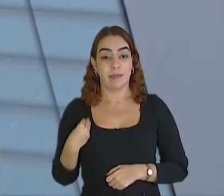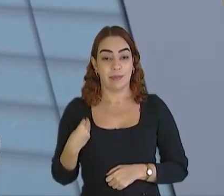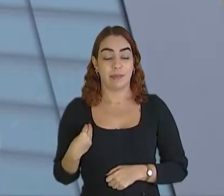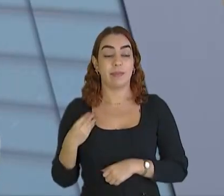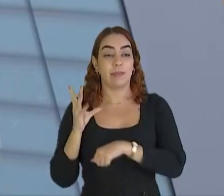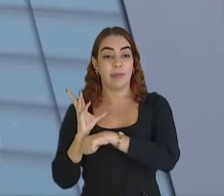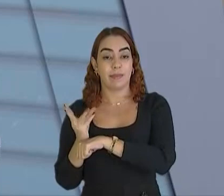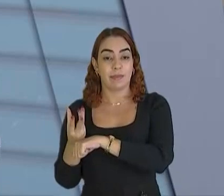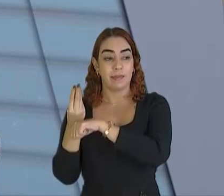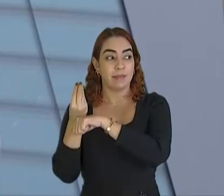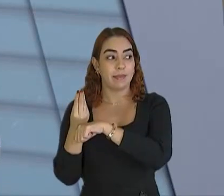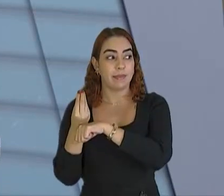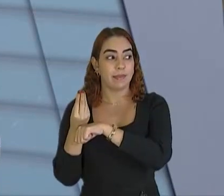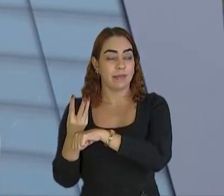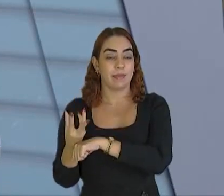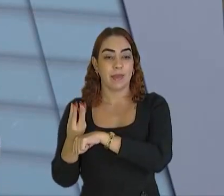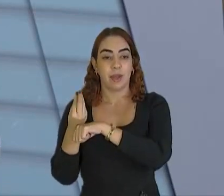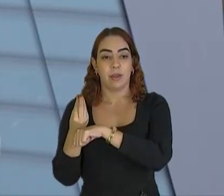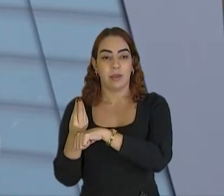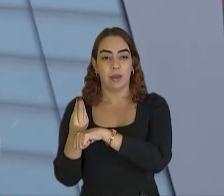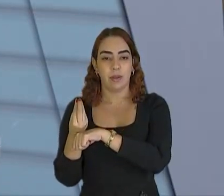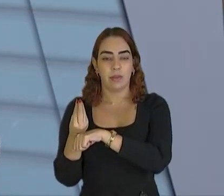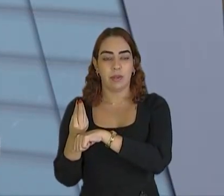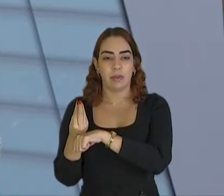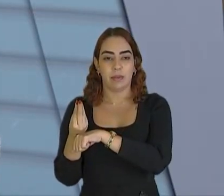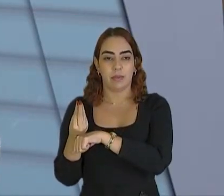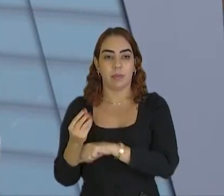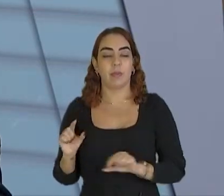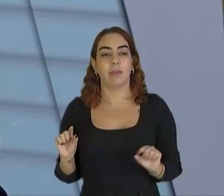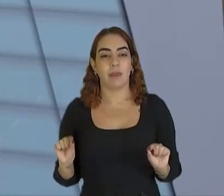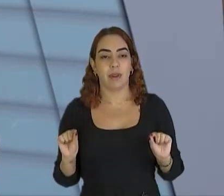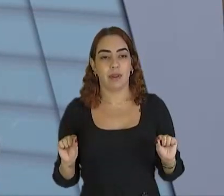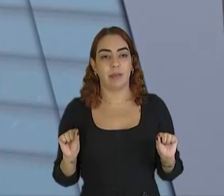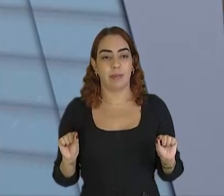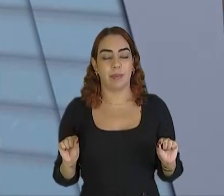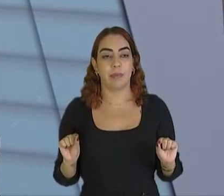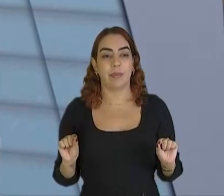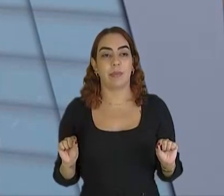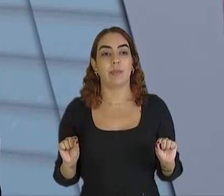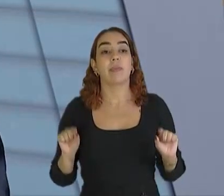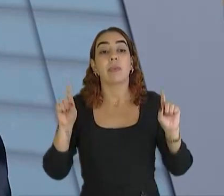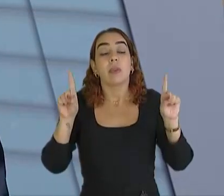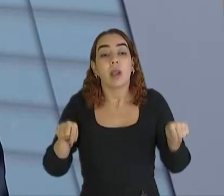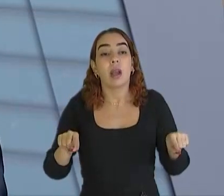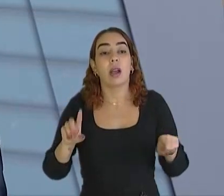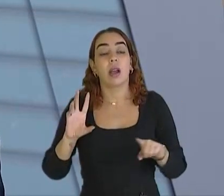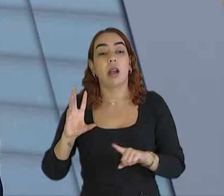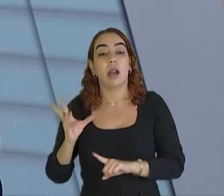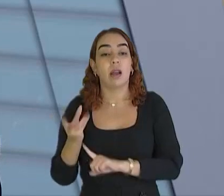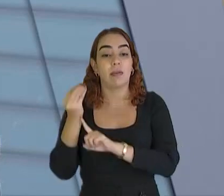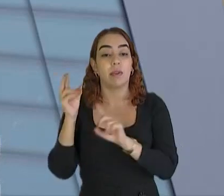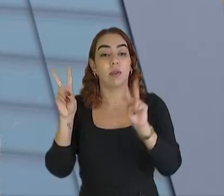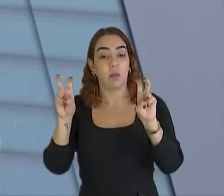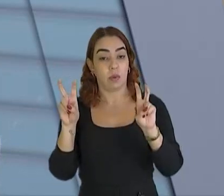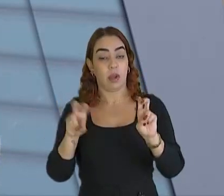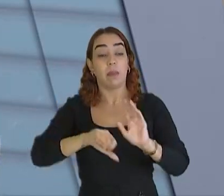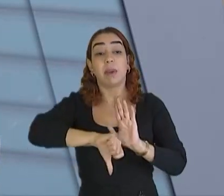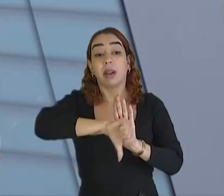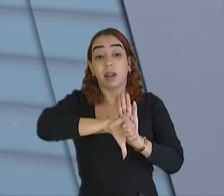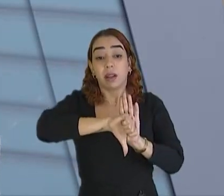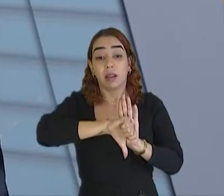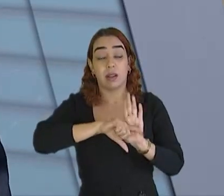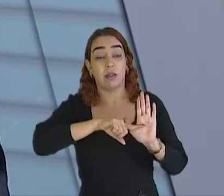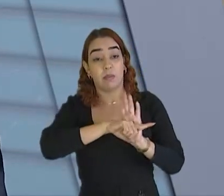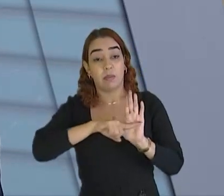evento denominado Stockholm Criminology Symposium, um simpósio de criminologia que aconteceu